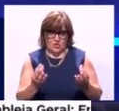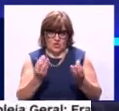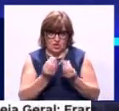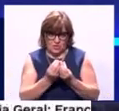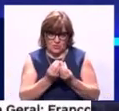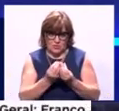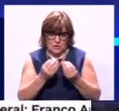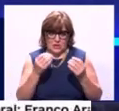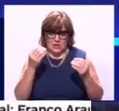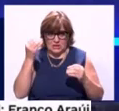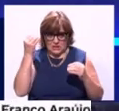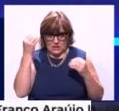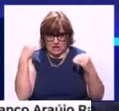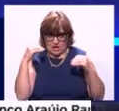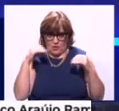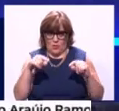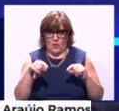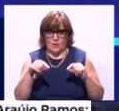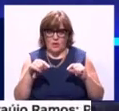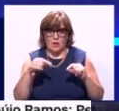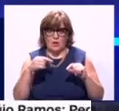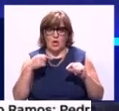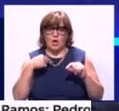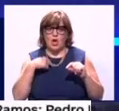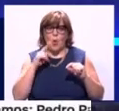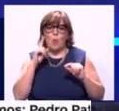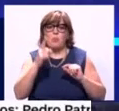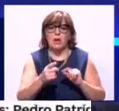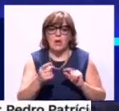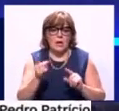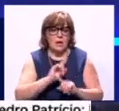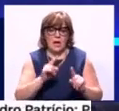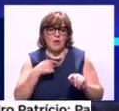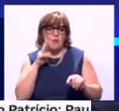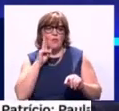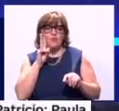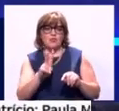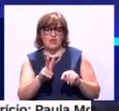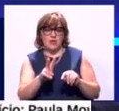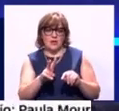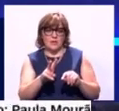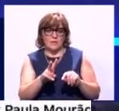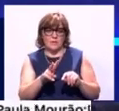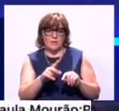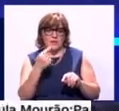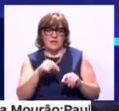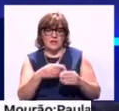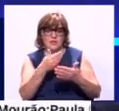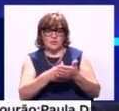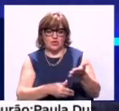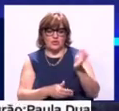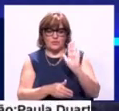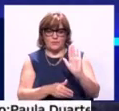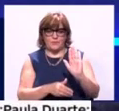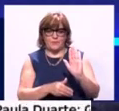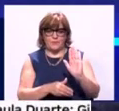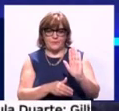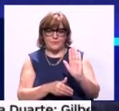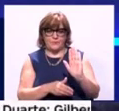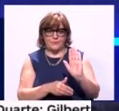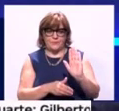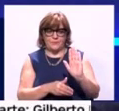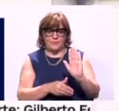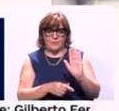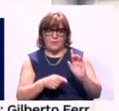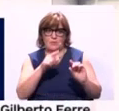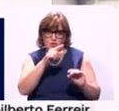Sérgio Conceição, não sou eu que vou impor, eu vou-lhe mostrar. Temos isto. Mas